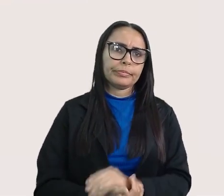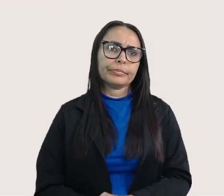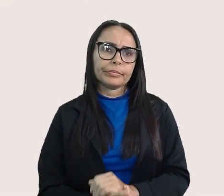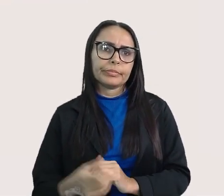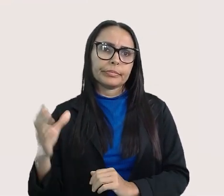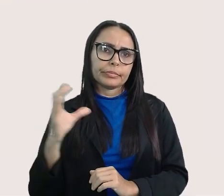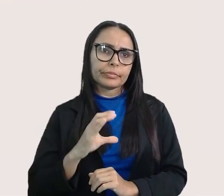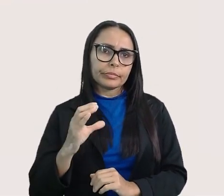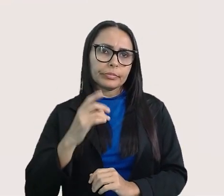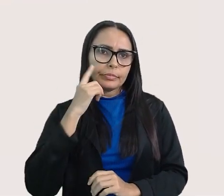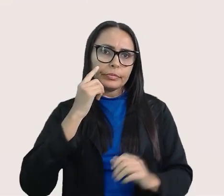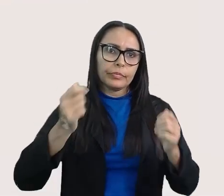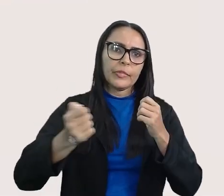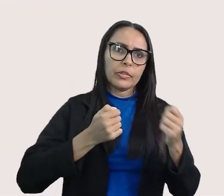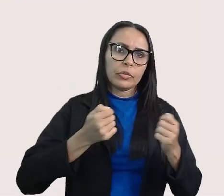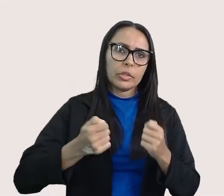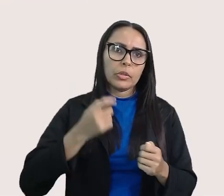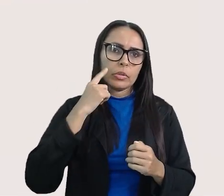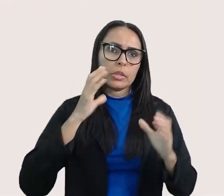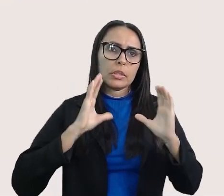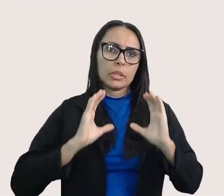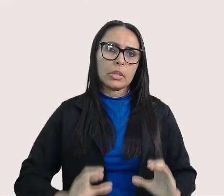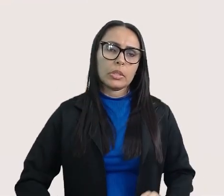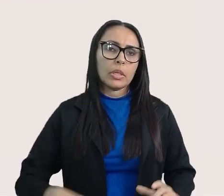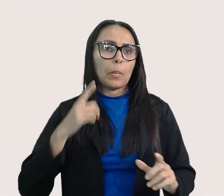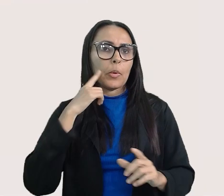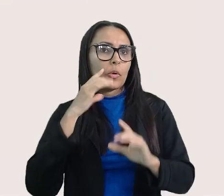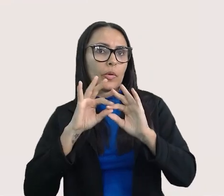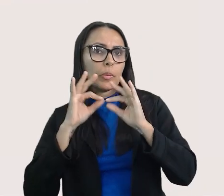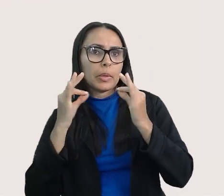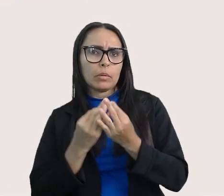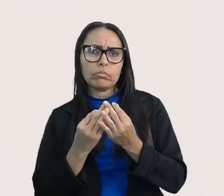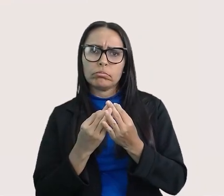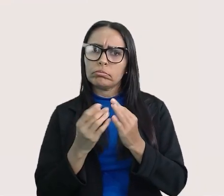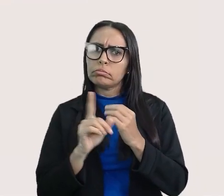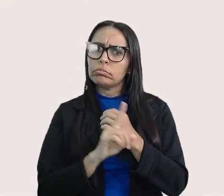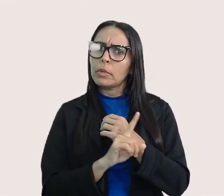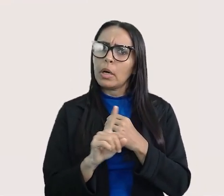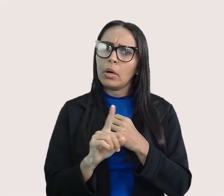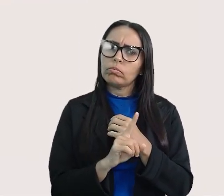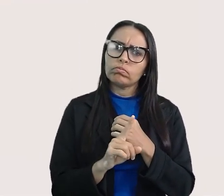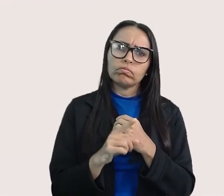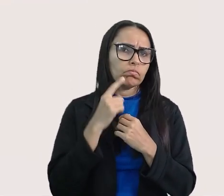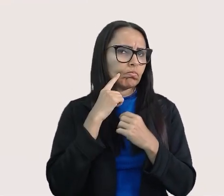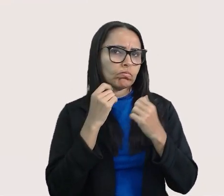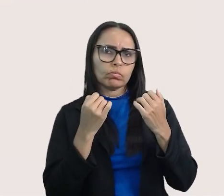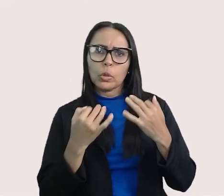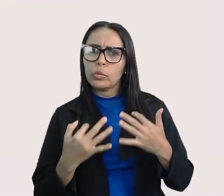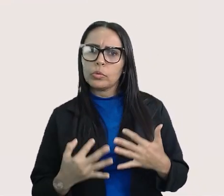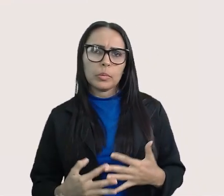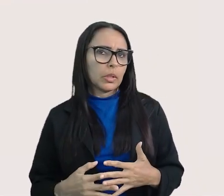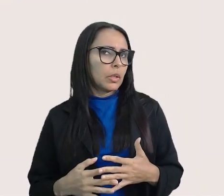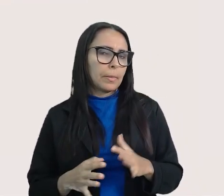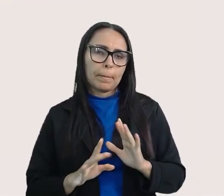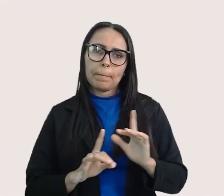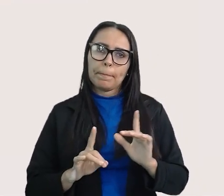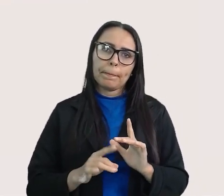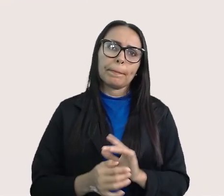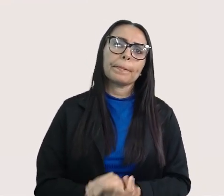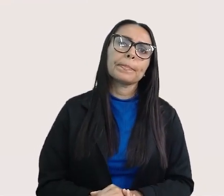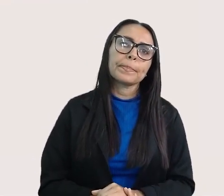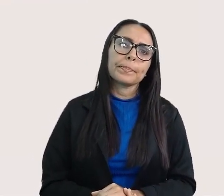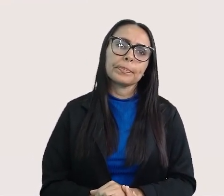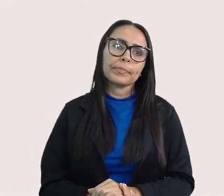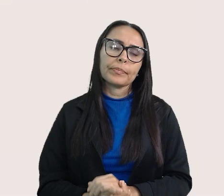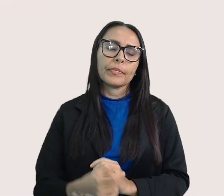letra C restrição da Cidadania por parentesco Opa o texto mais uma vez não nos traz